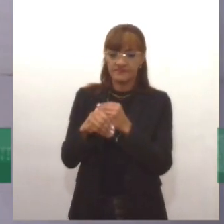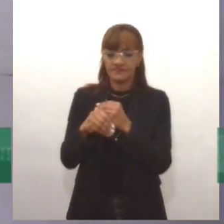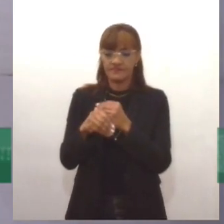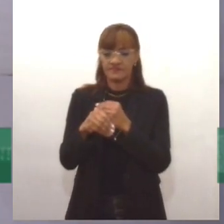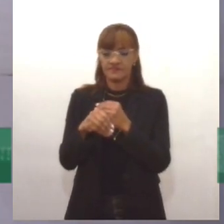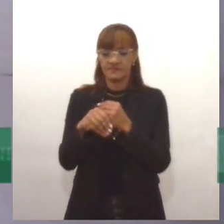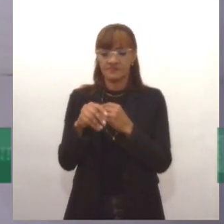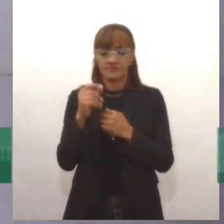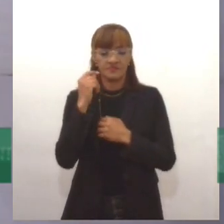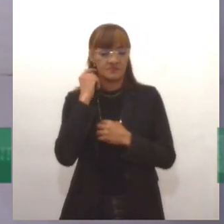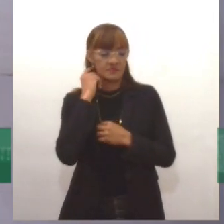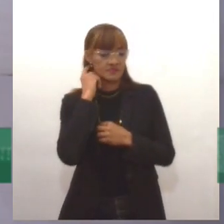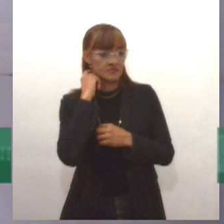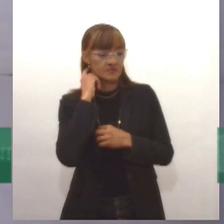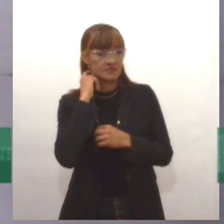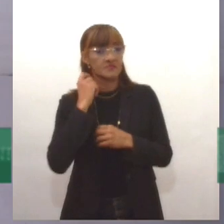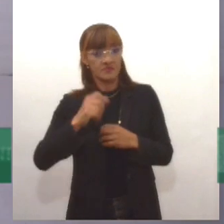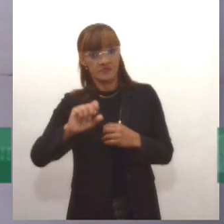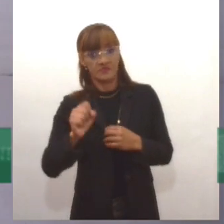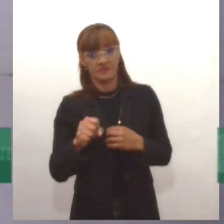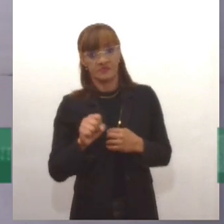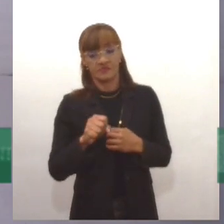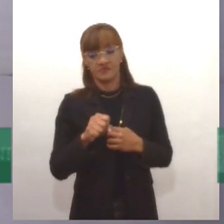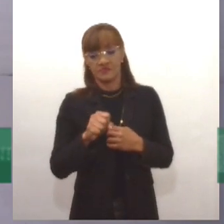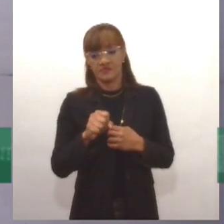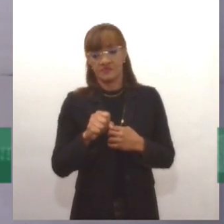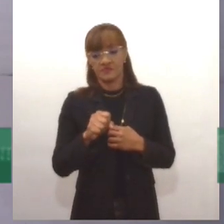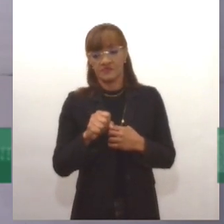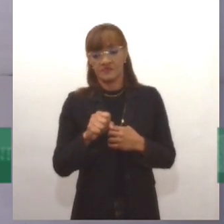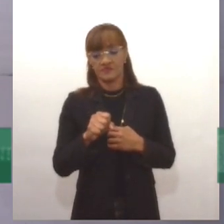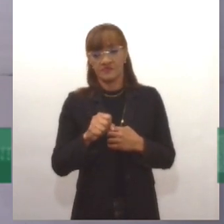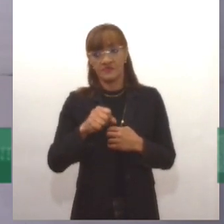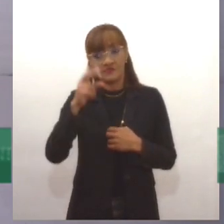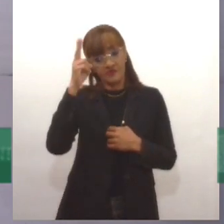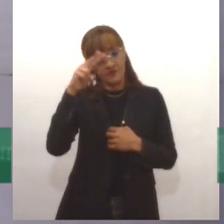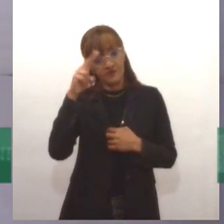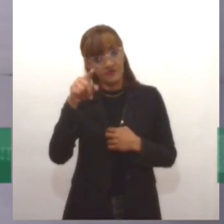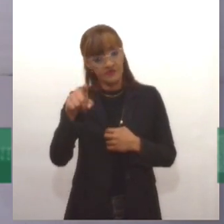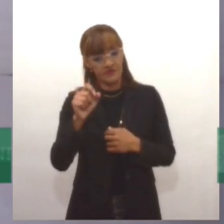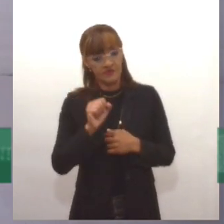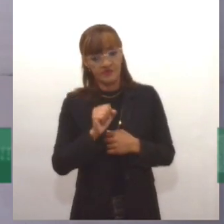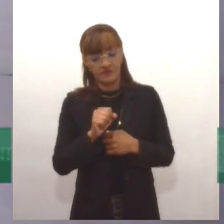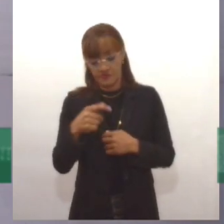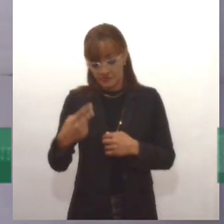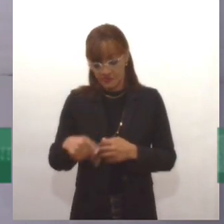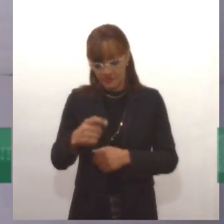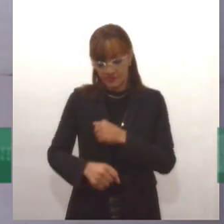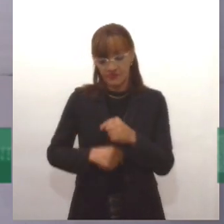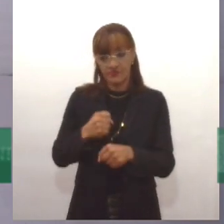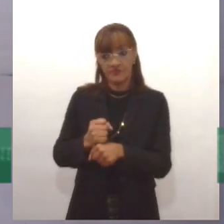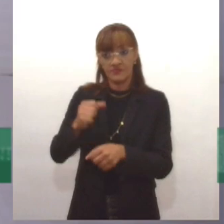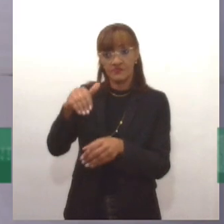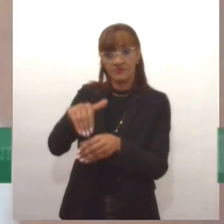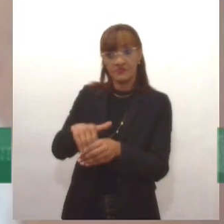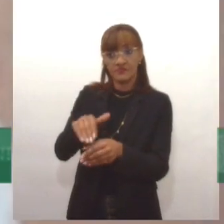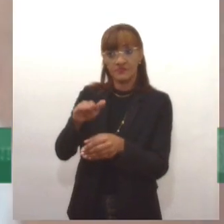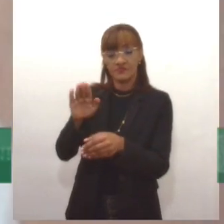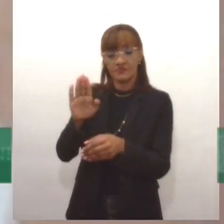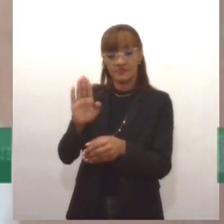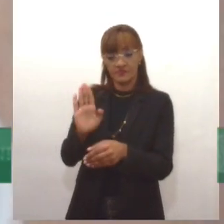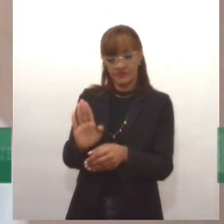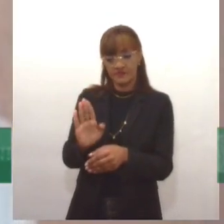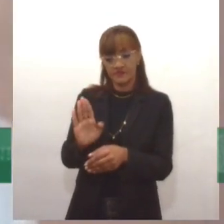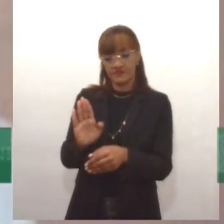Eu quero sim, eu quero lembrar que esse é um ano eleitoral, né? Sim. E essa foi uma